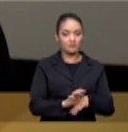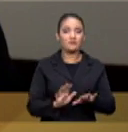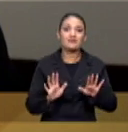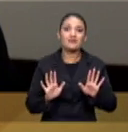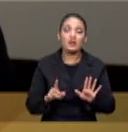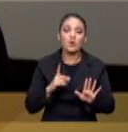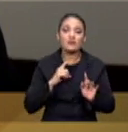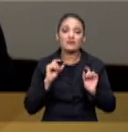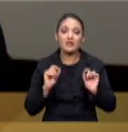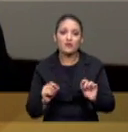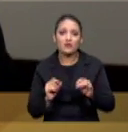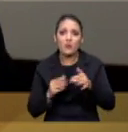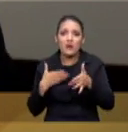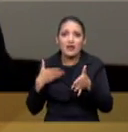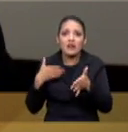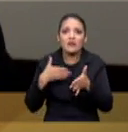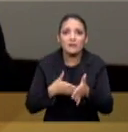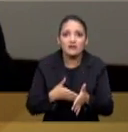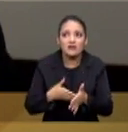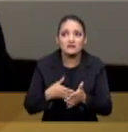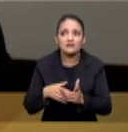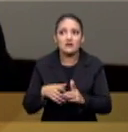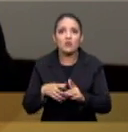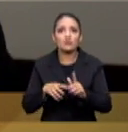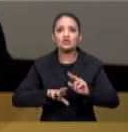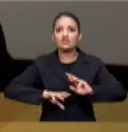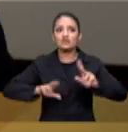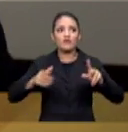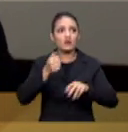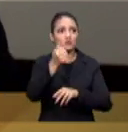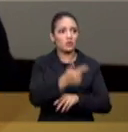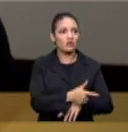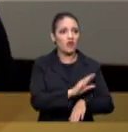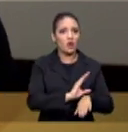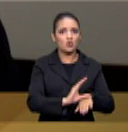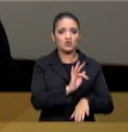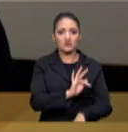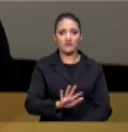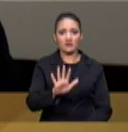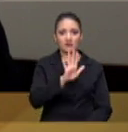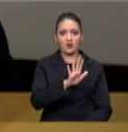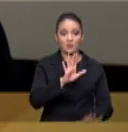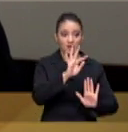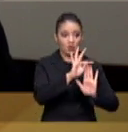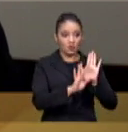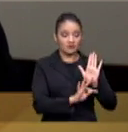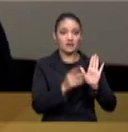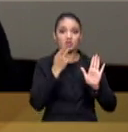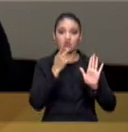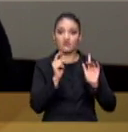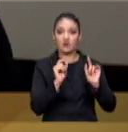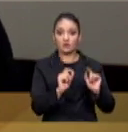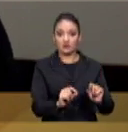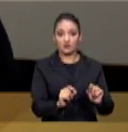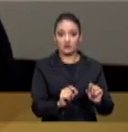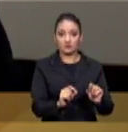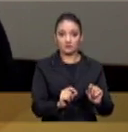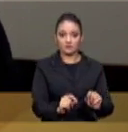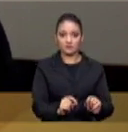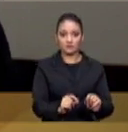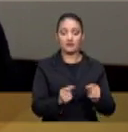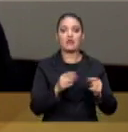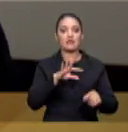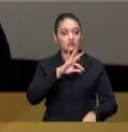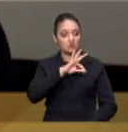indevida restrição daquilo que consta na Constituição Federal. Repito, o texto constitucional estabelece